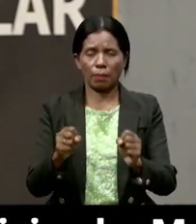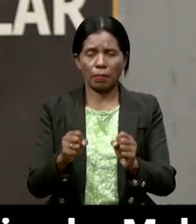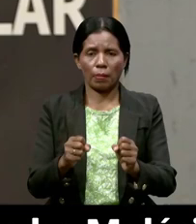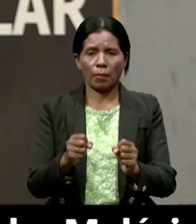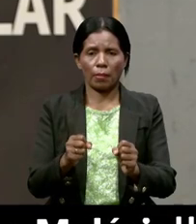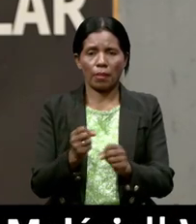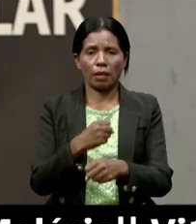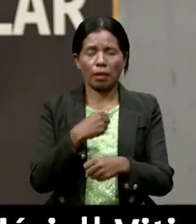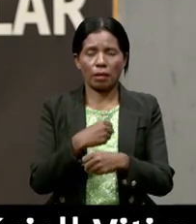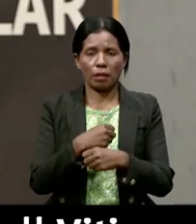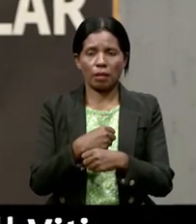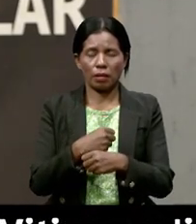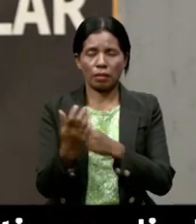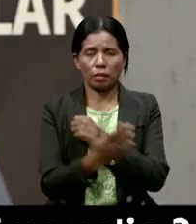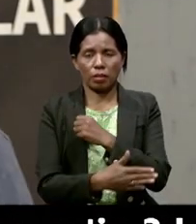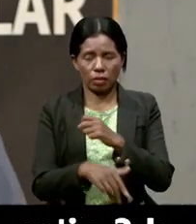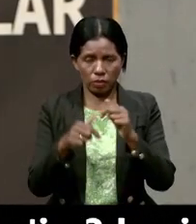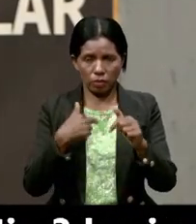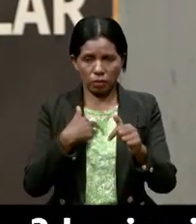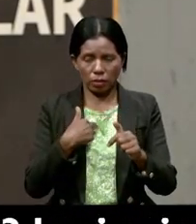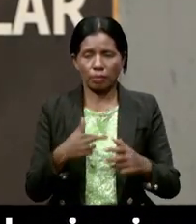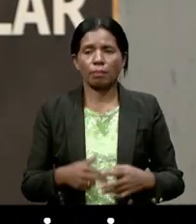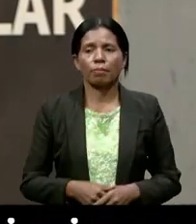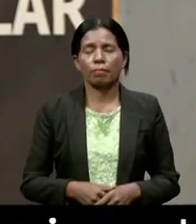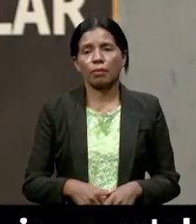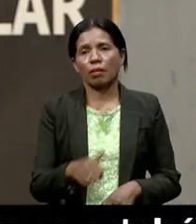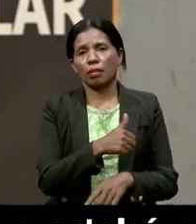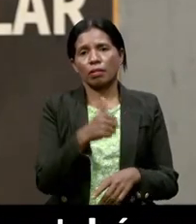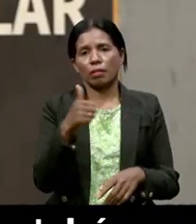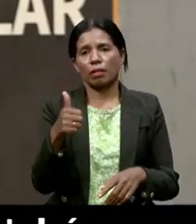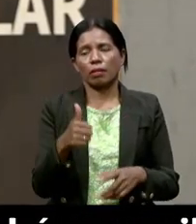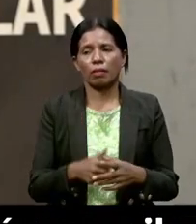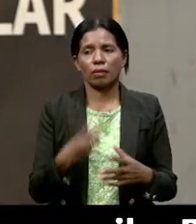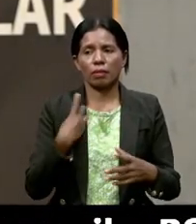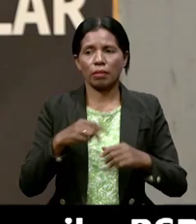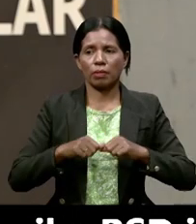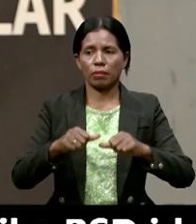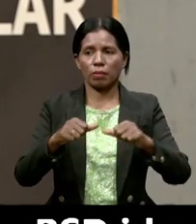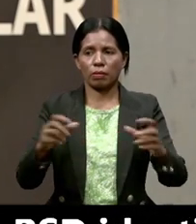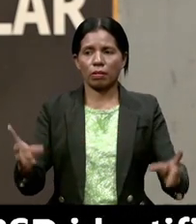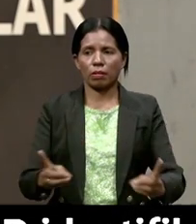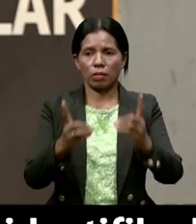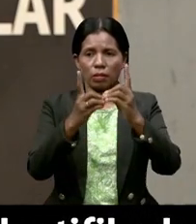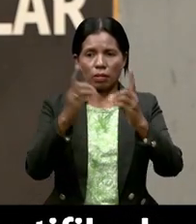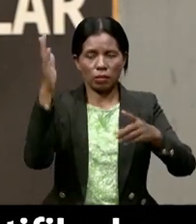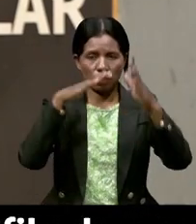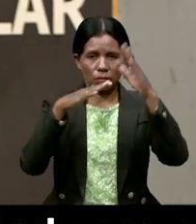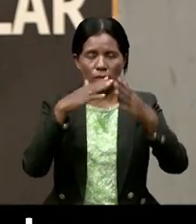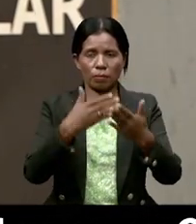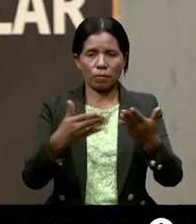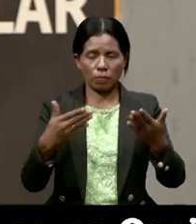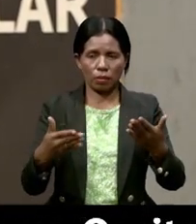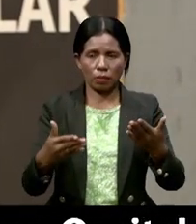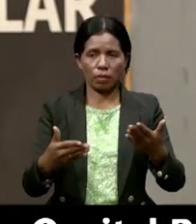halo tratamento e nia rai rasi selu ita continua enfrenta com a base estão ba equipamento médico